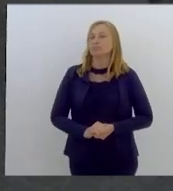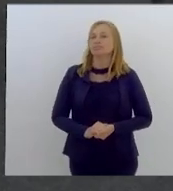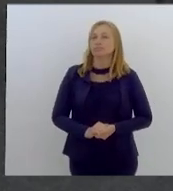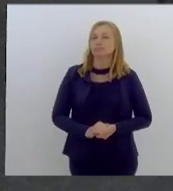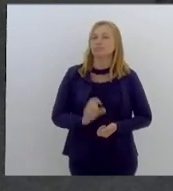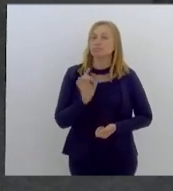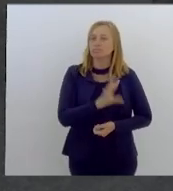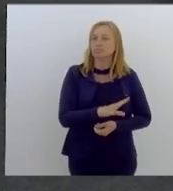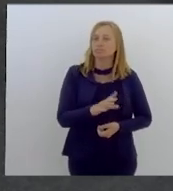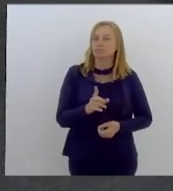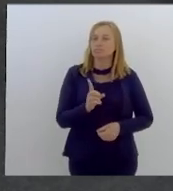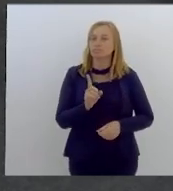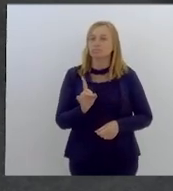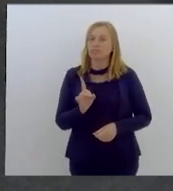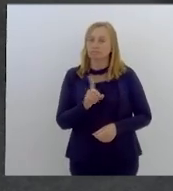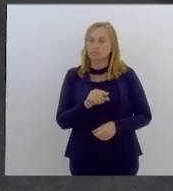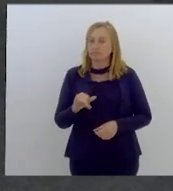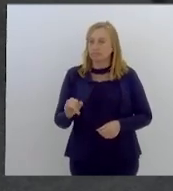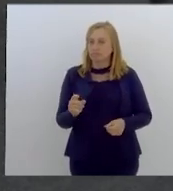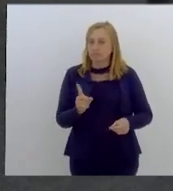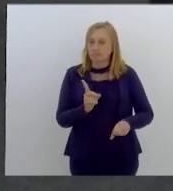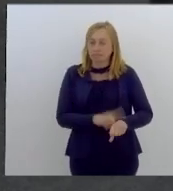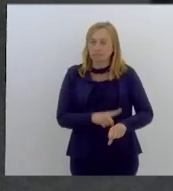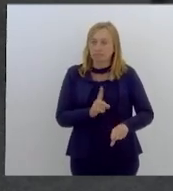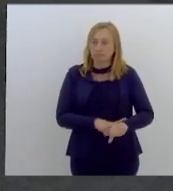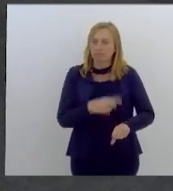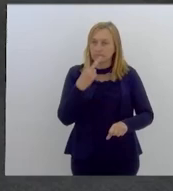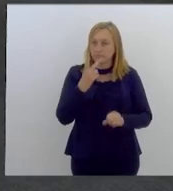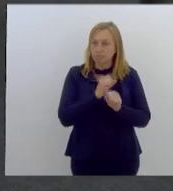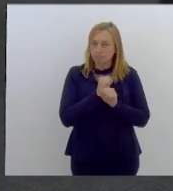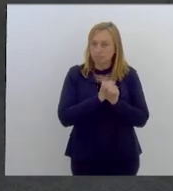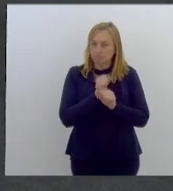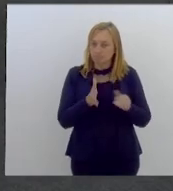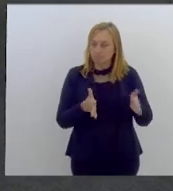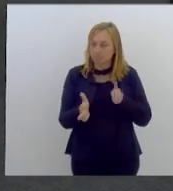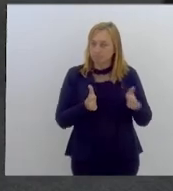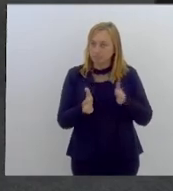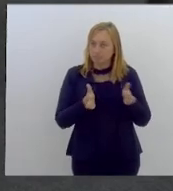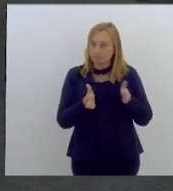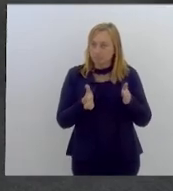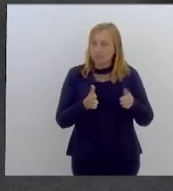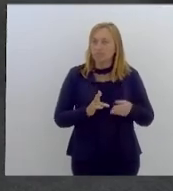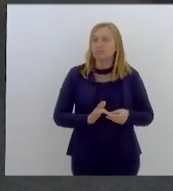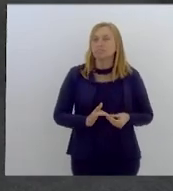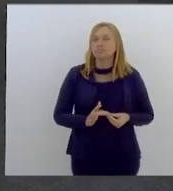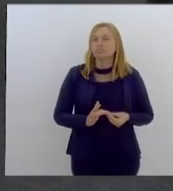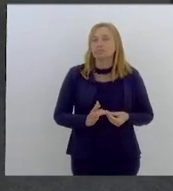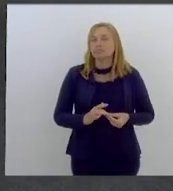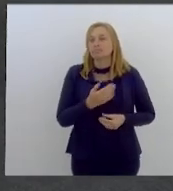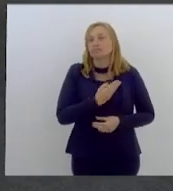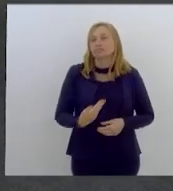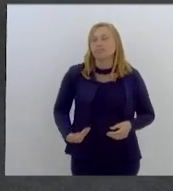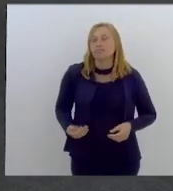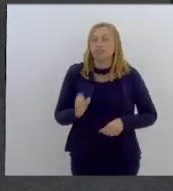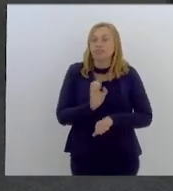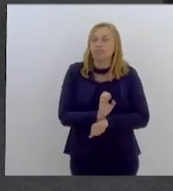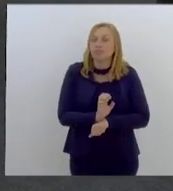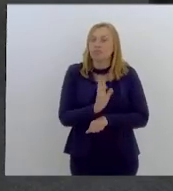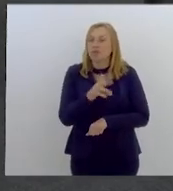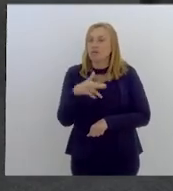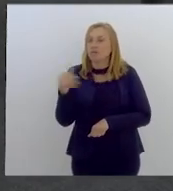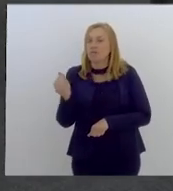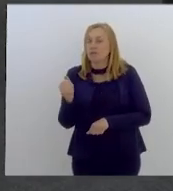no último dia de prazo, nesse intervalo de tempo de 2 anos, o governo do Estado